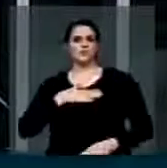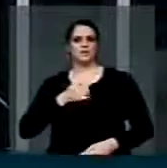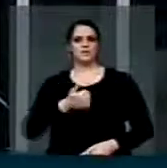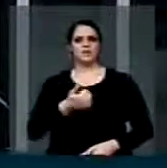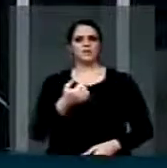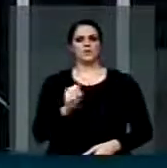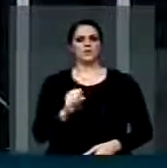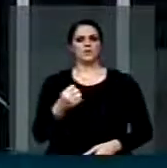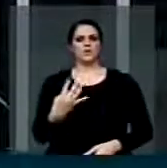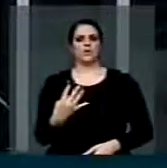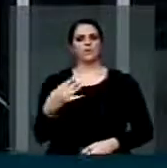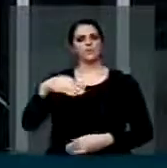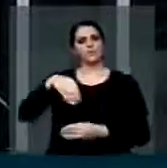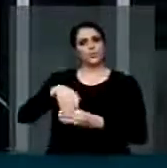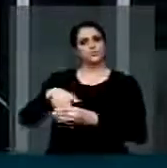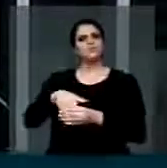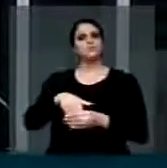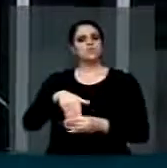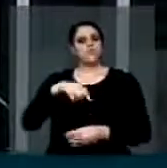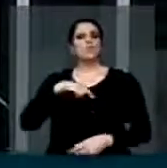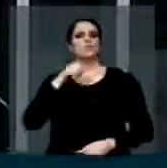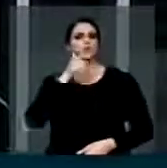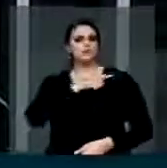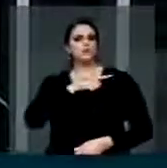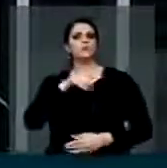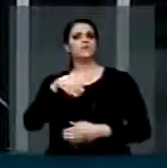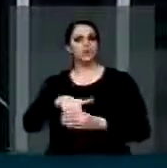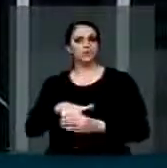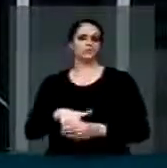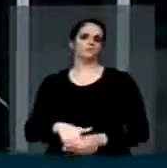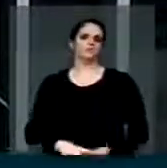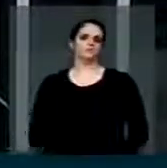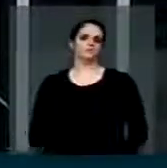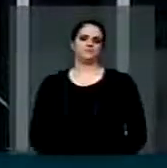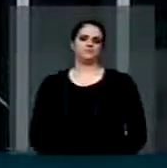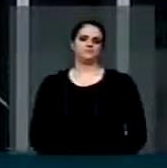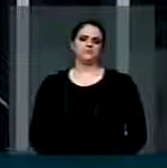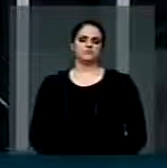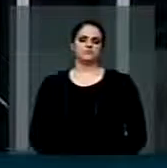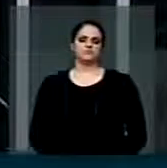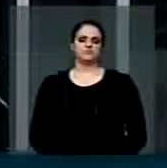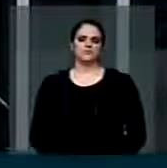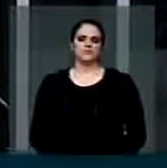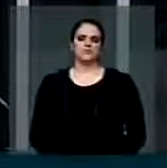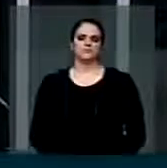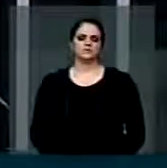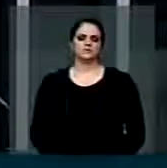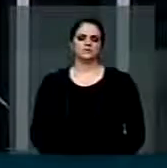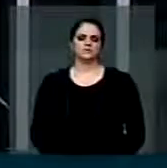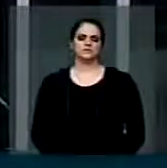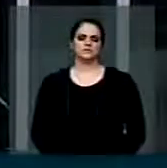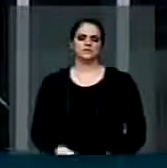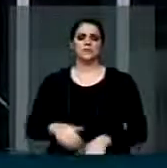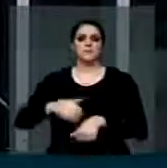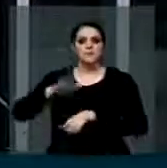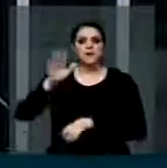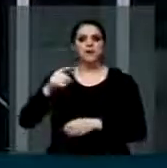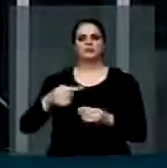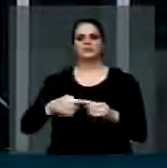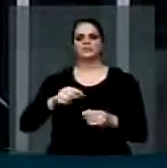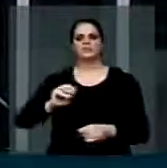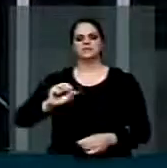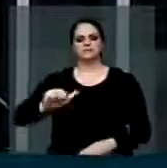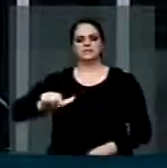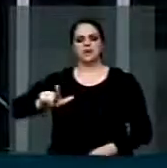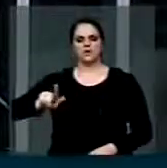184 municípios, tive voto em 184 municípios. Obviamente que minha votação maior lá em Salgueiro, lá em